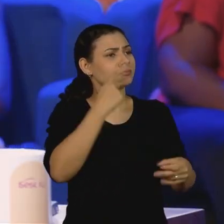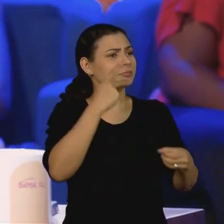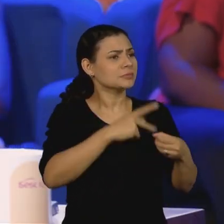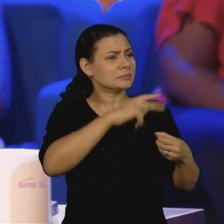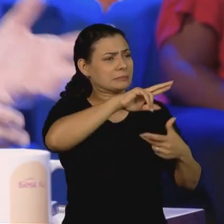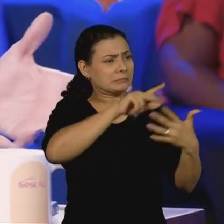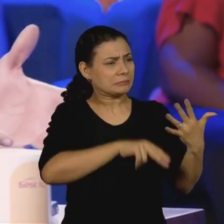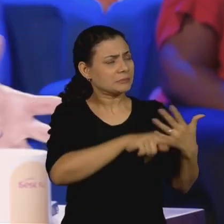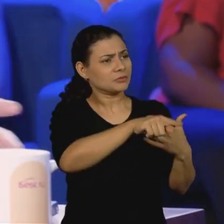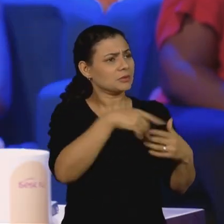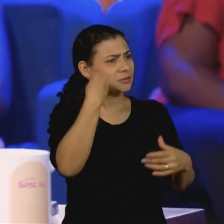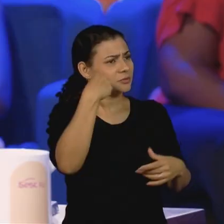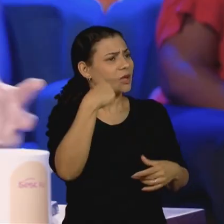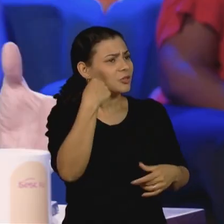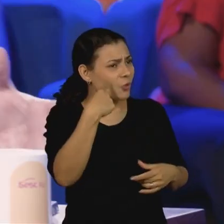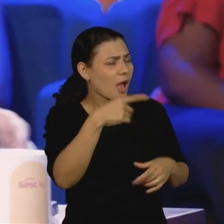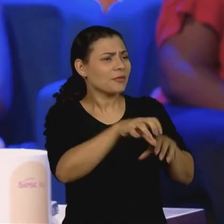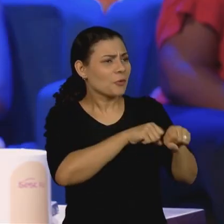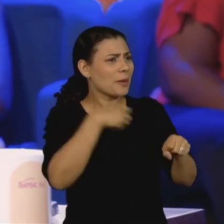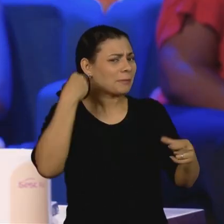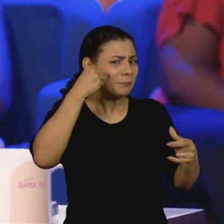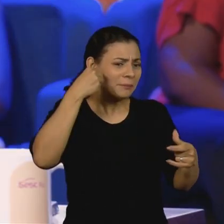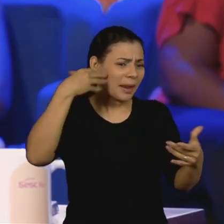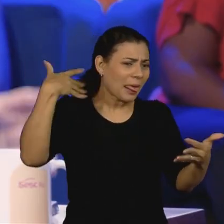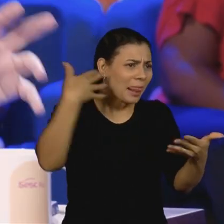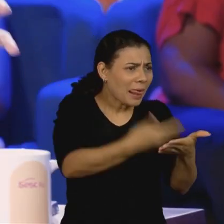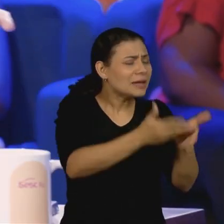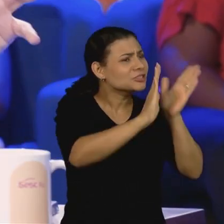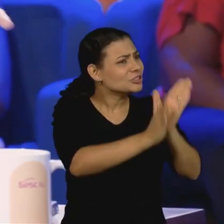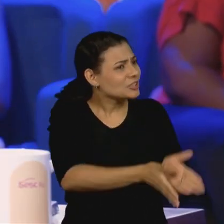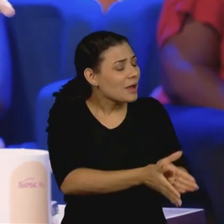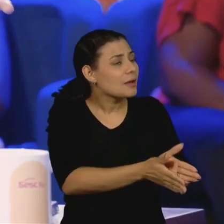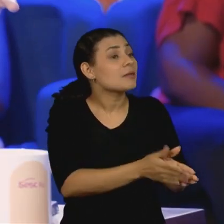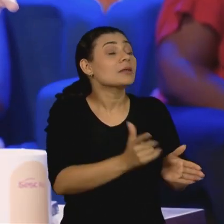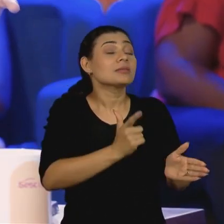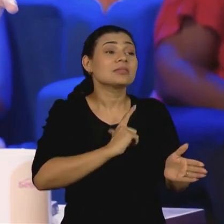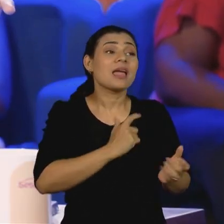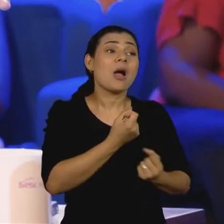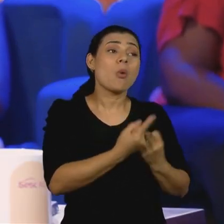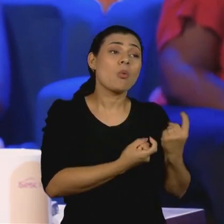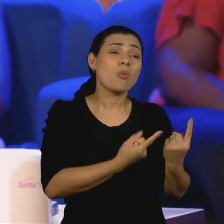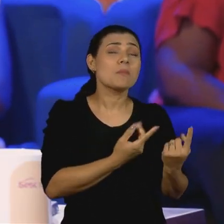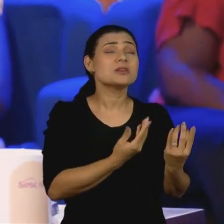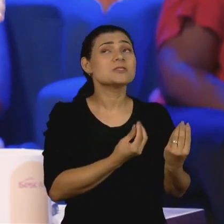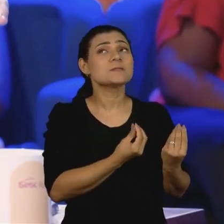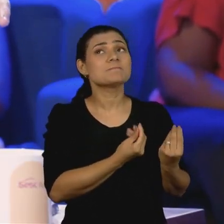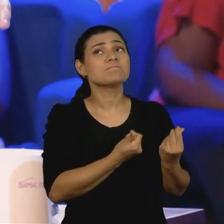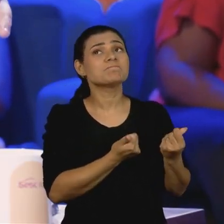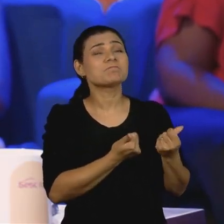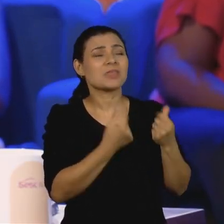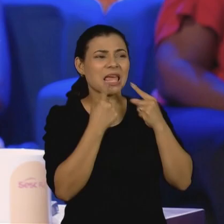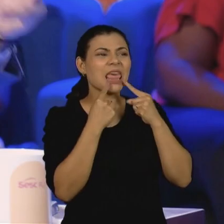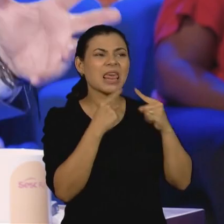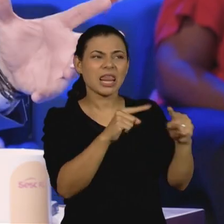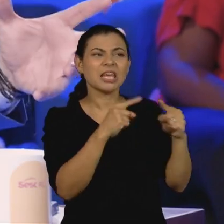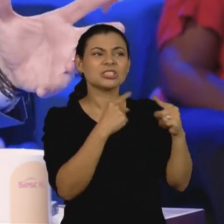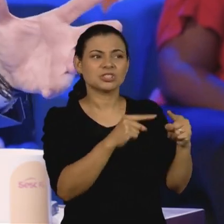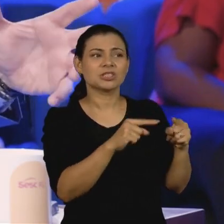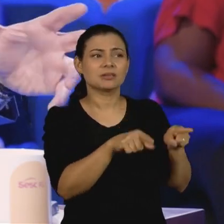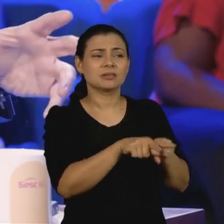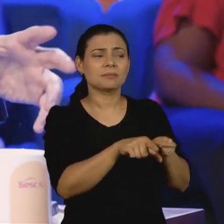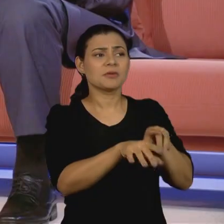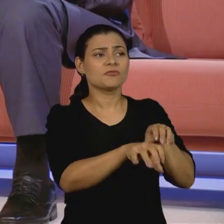promotor, advogado, toda a sua trajetória, há muitas críticas, às vezes, na formação